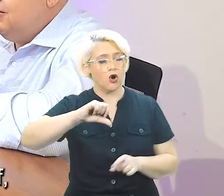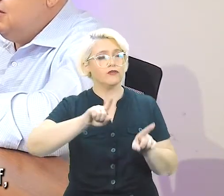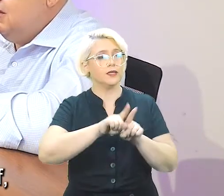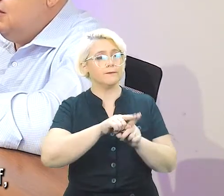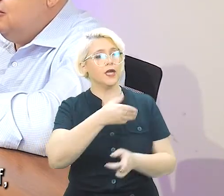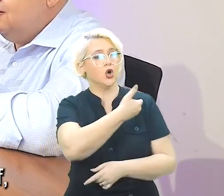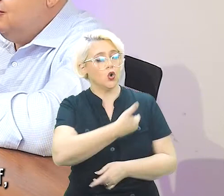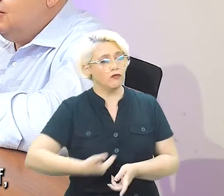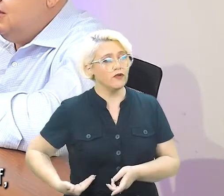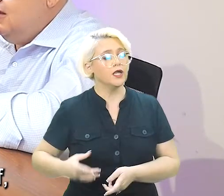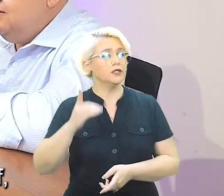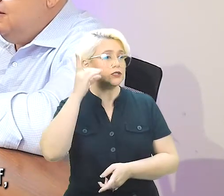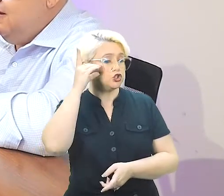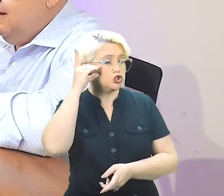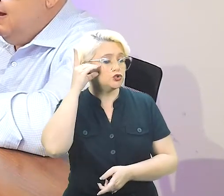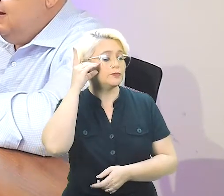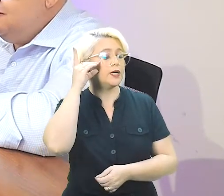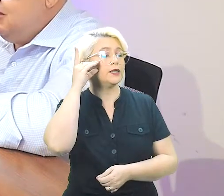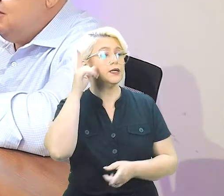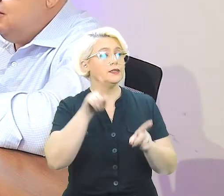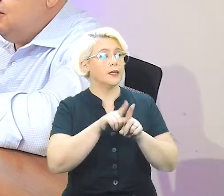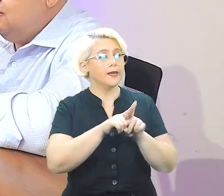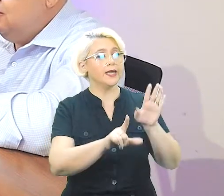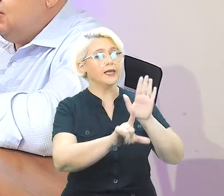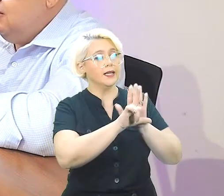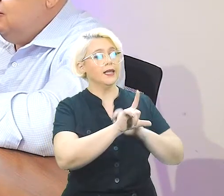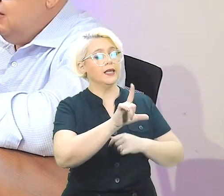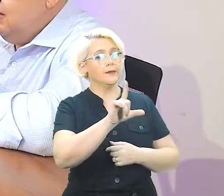governo da presidenta Dilma Rousseff, a Lei